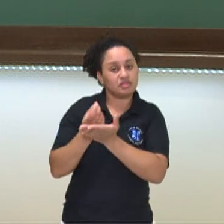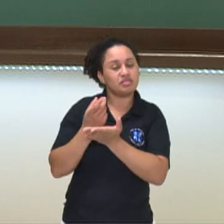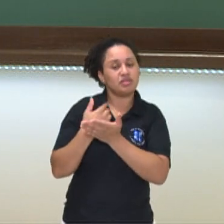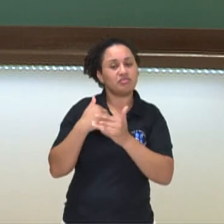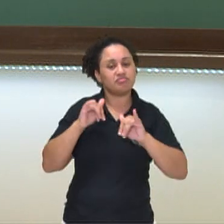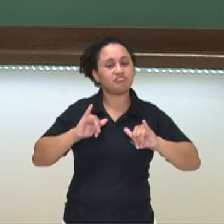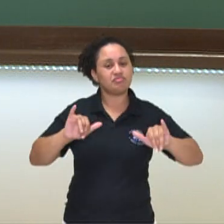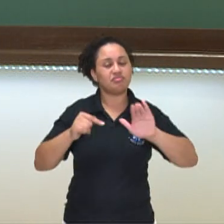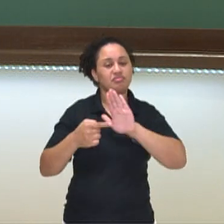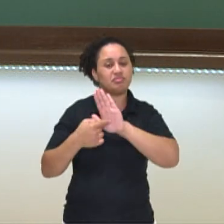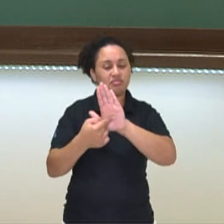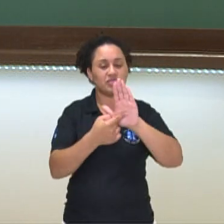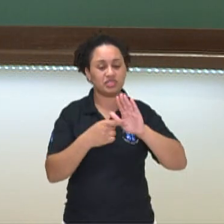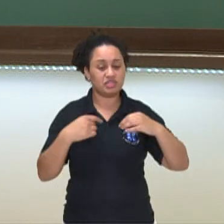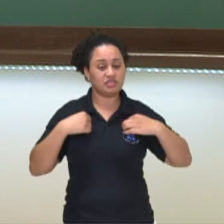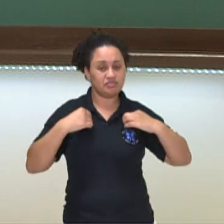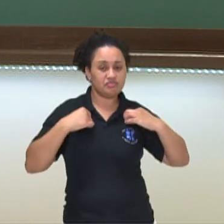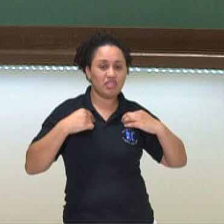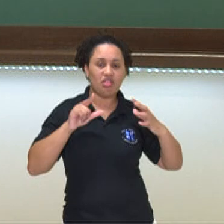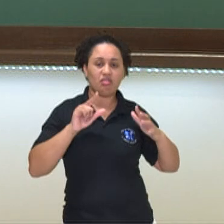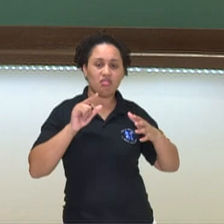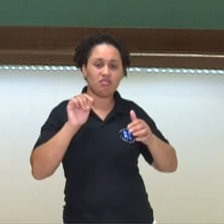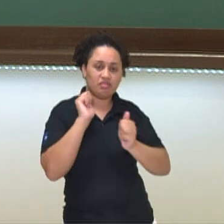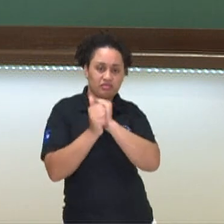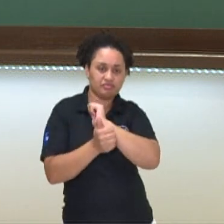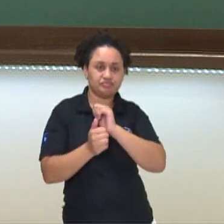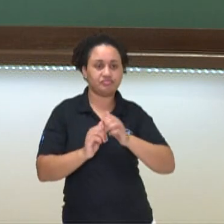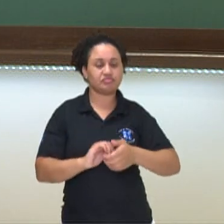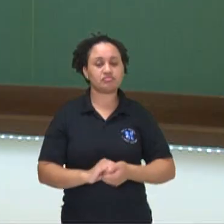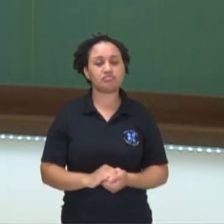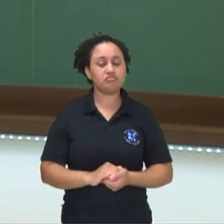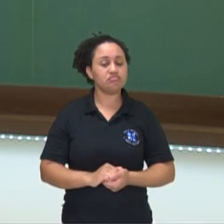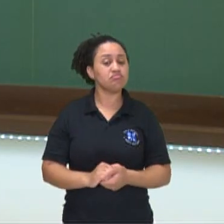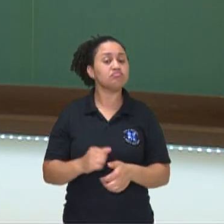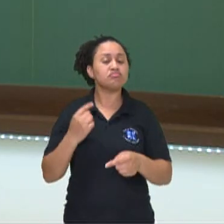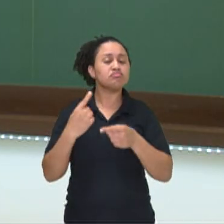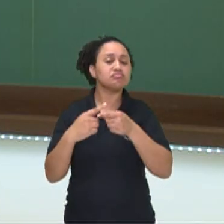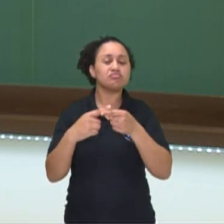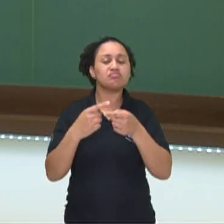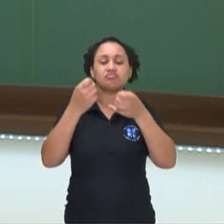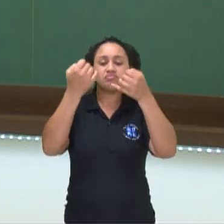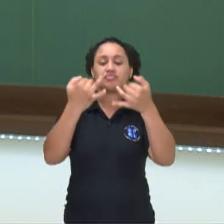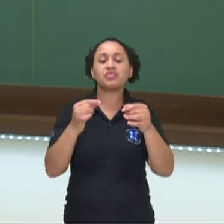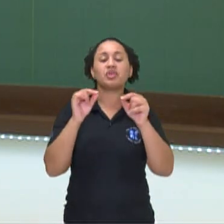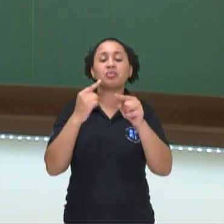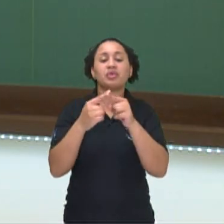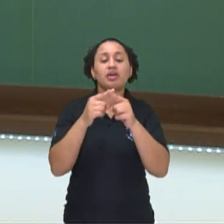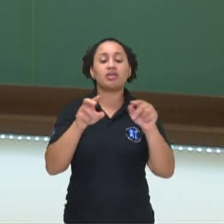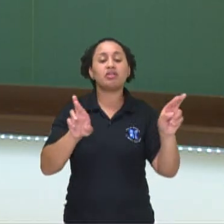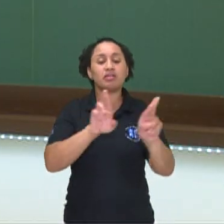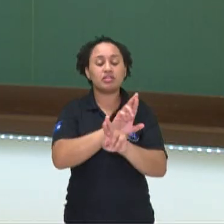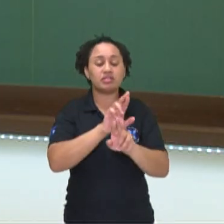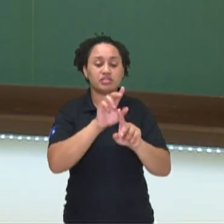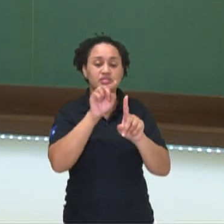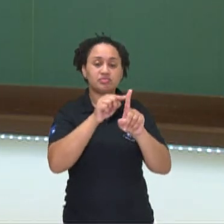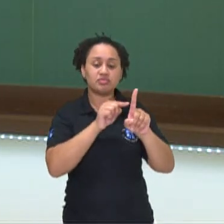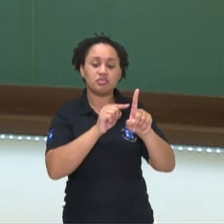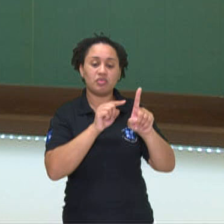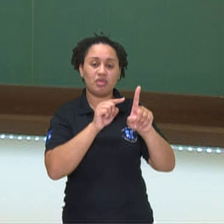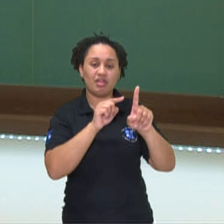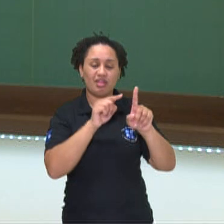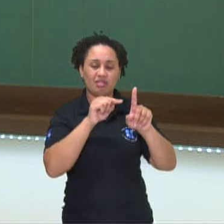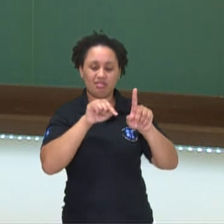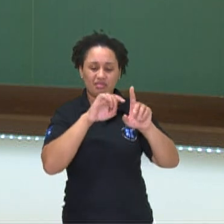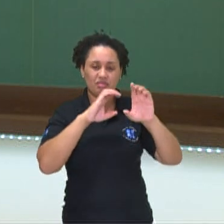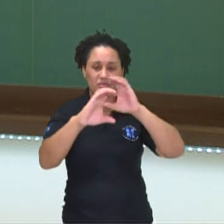publicitários relacionados a camisas de futebol. E por que eu estou falando tudo isso? Estou relacionando esses meios de comunicação e